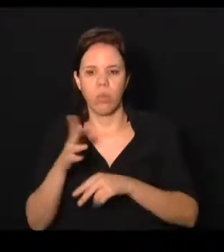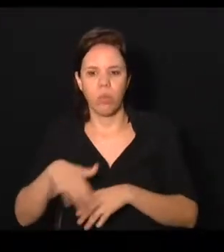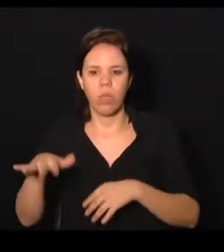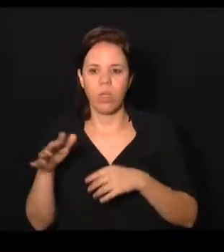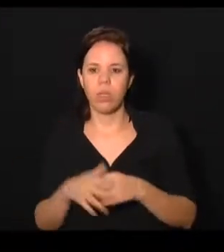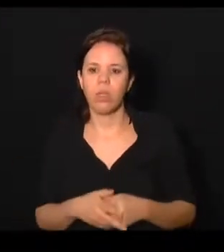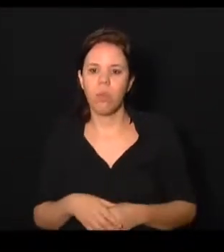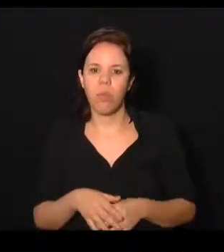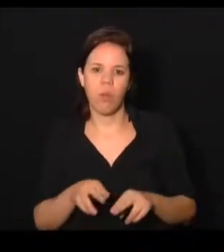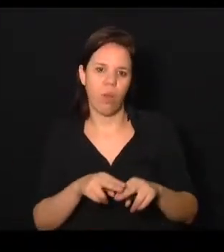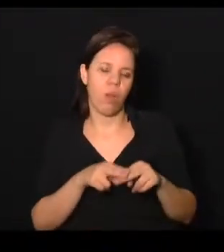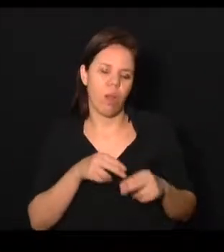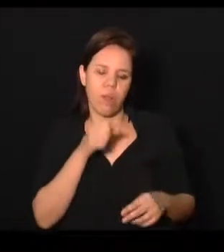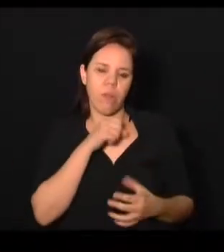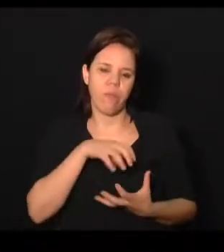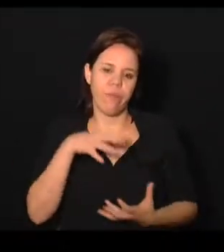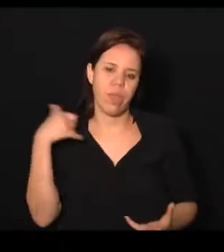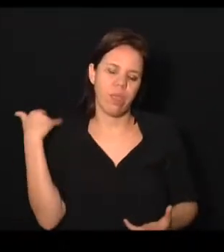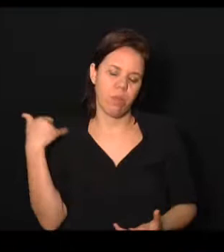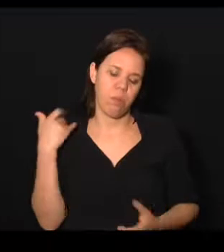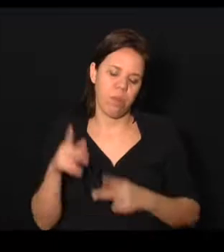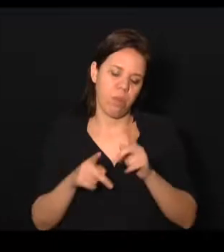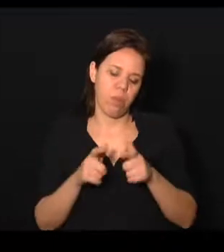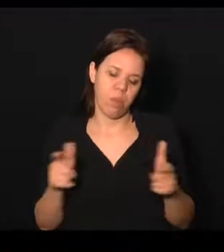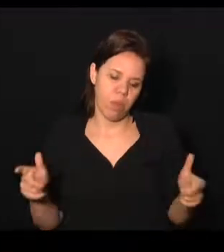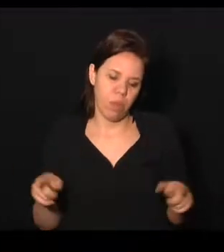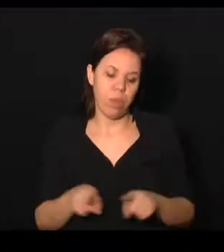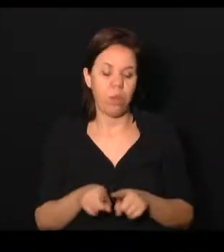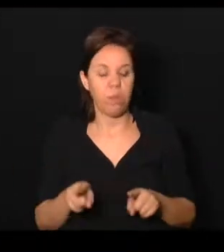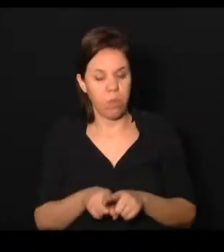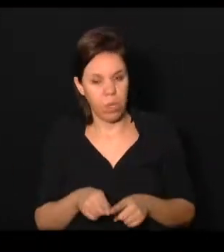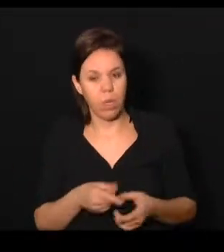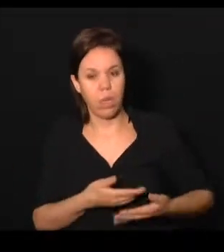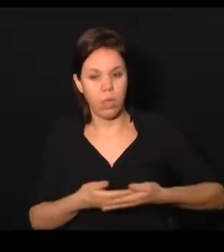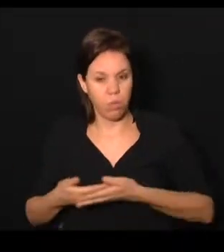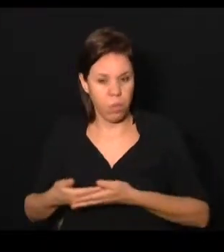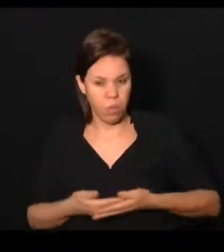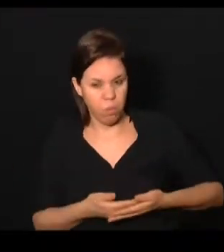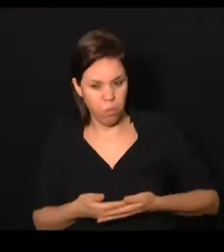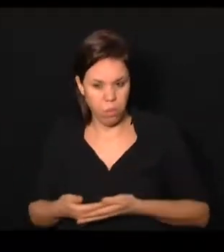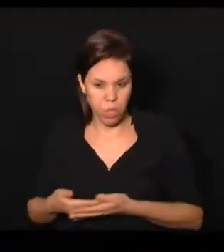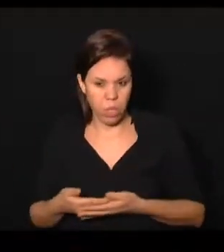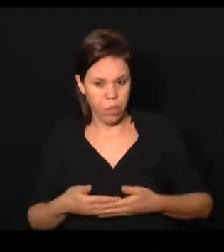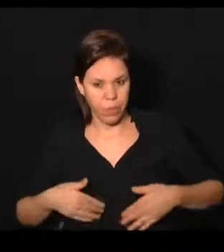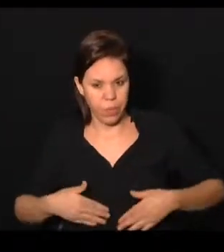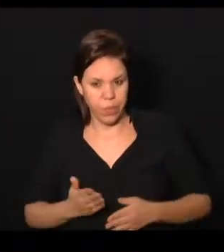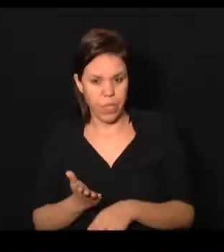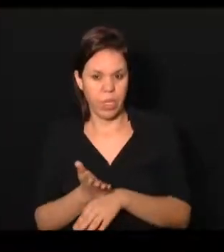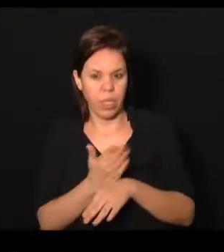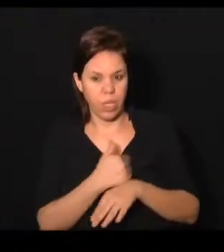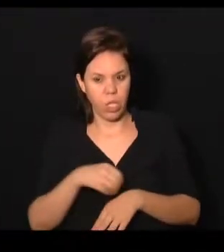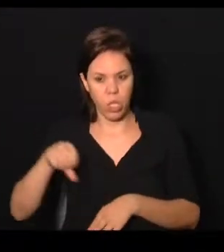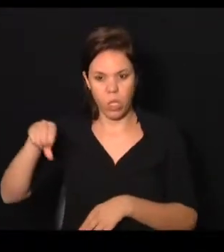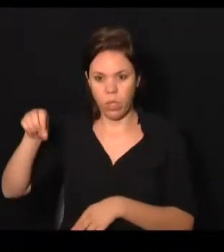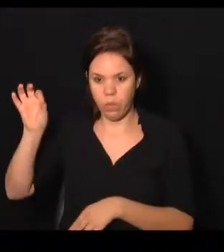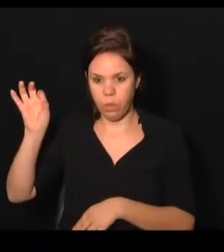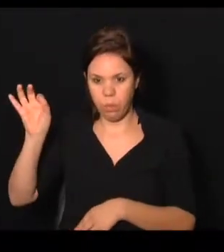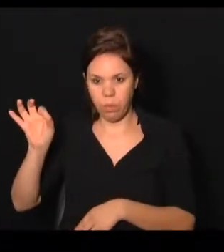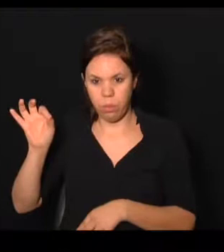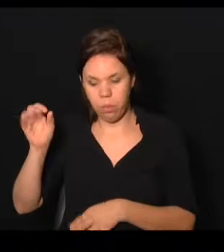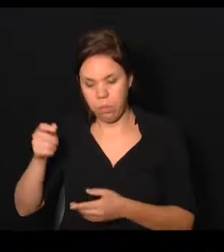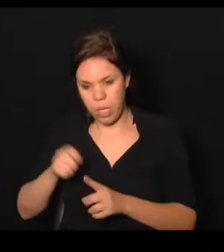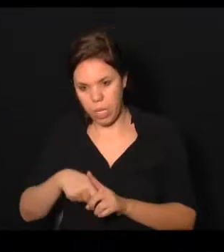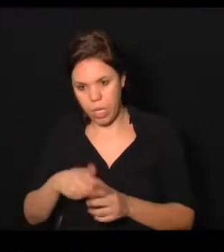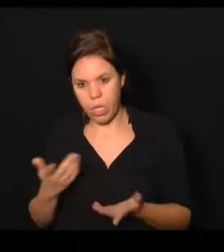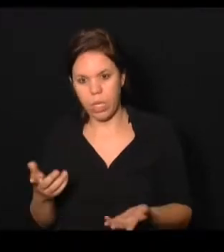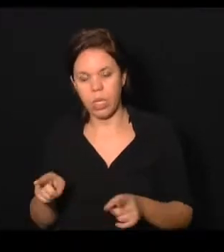pelo envelhecimento da nossa população. Então, as crianças prematuras, os politraumas e traumatismos, então